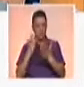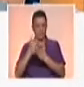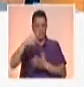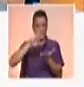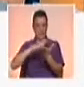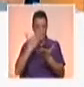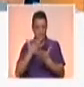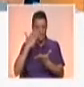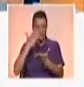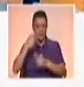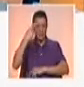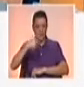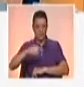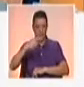intérpretes,